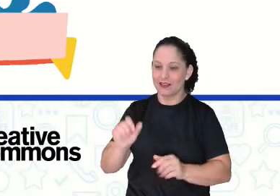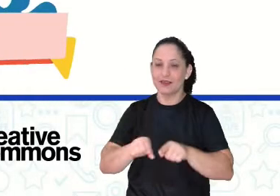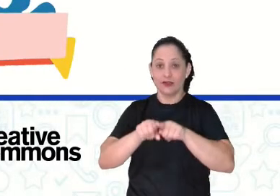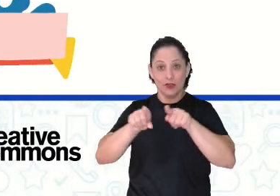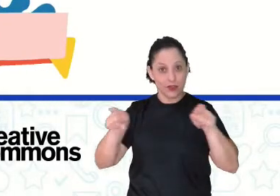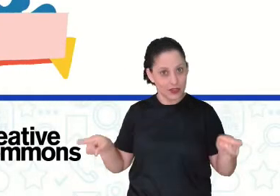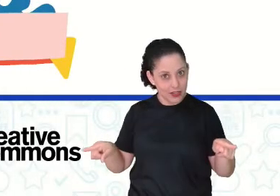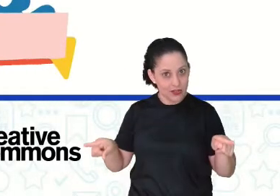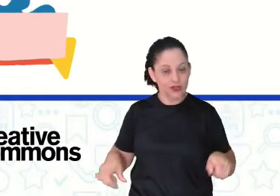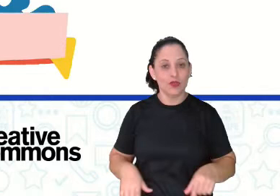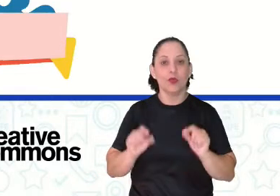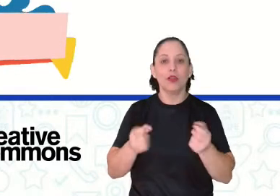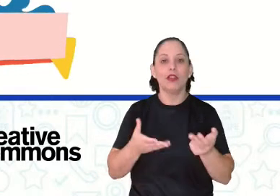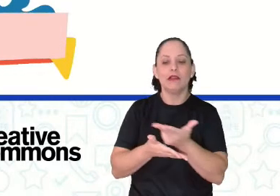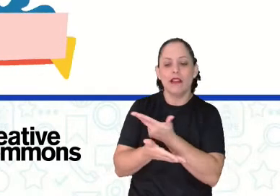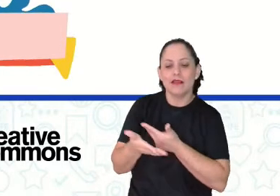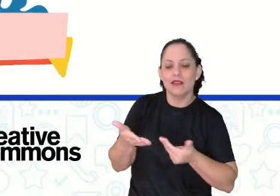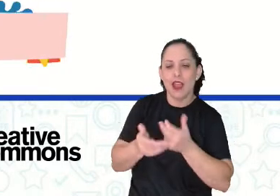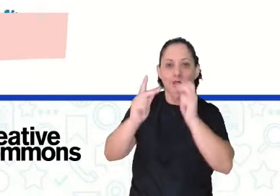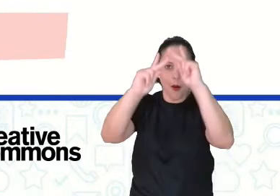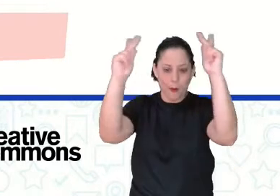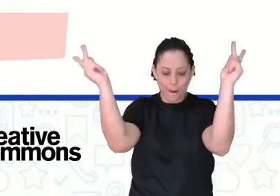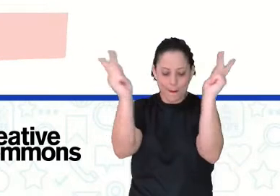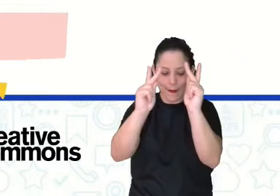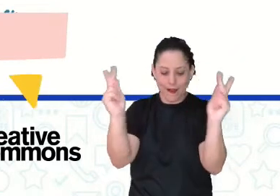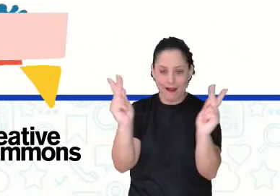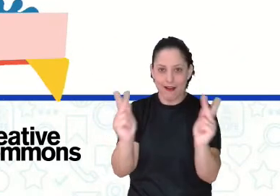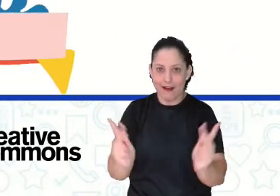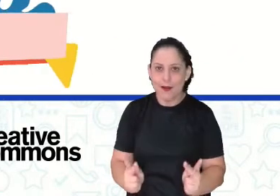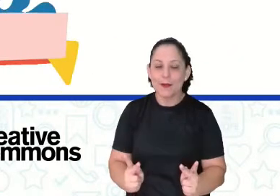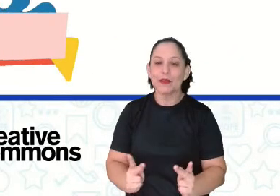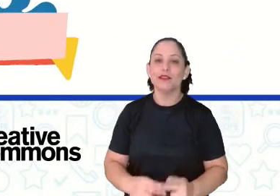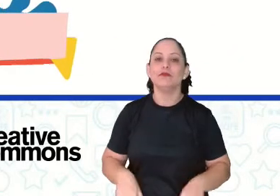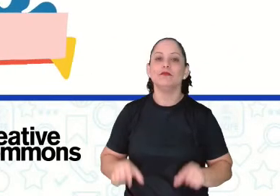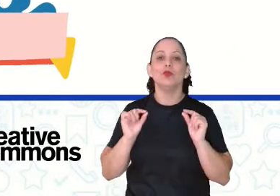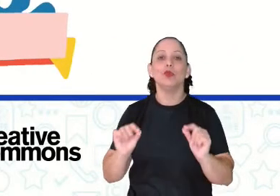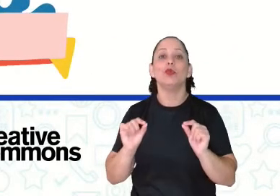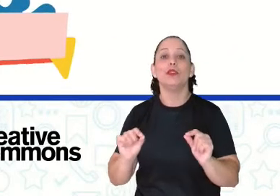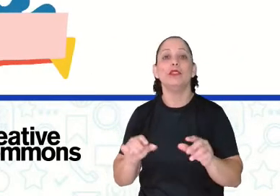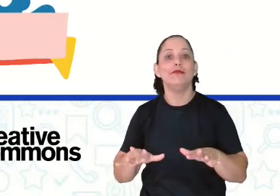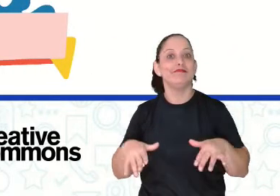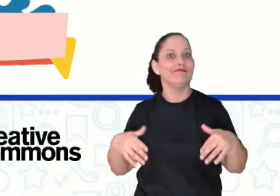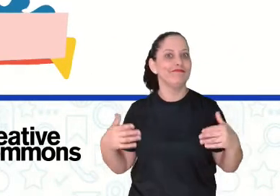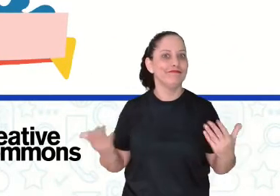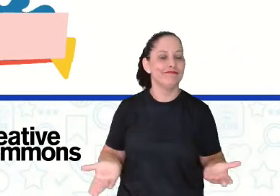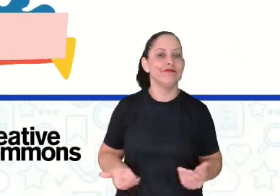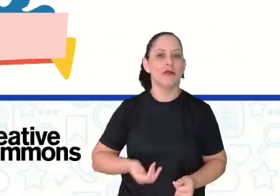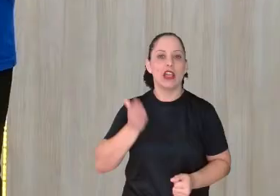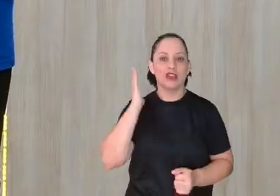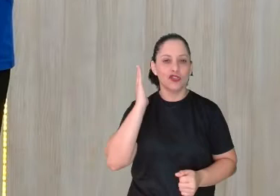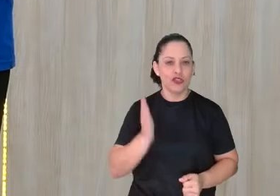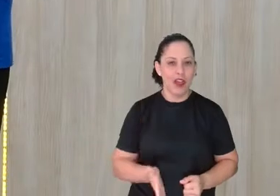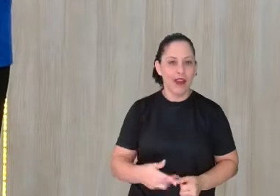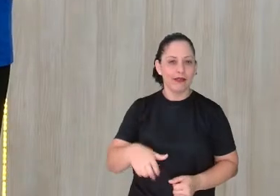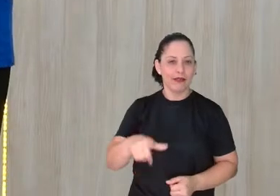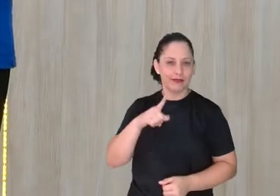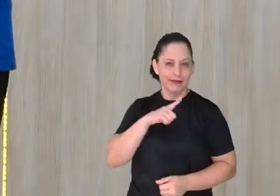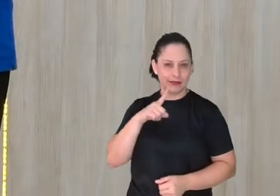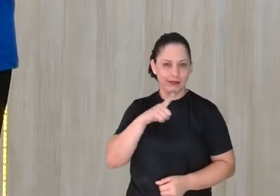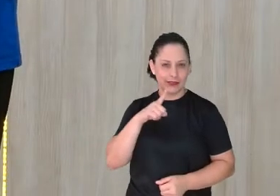vocês iam desenhar um mapa, né? E disse assim, ó, quem já está bem, né?